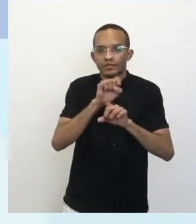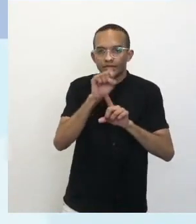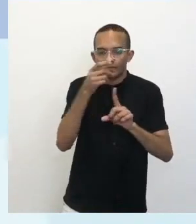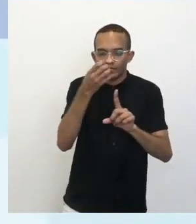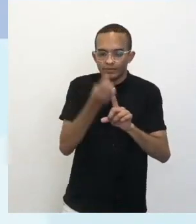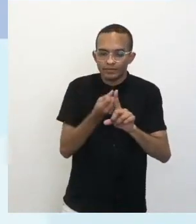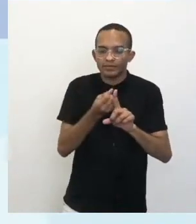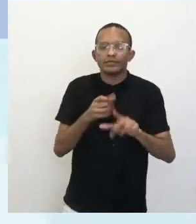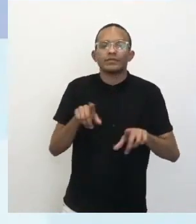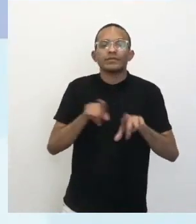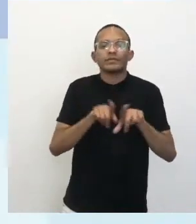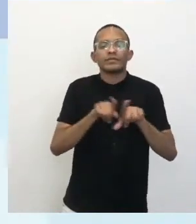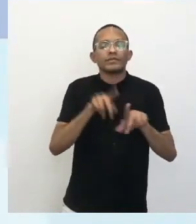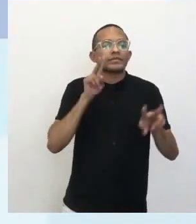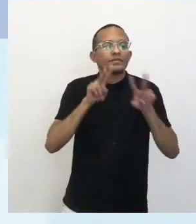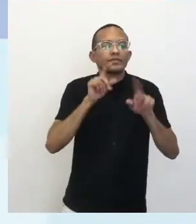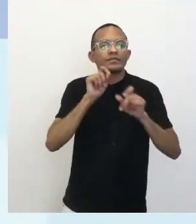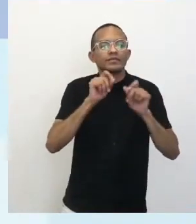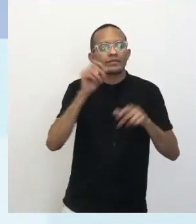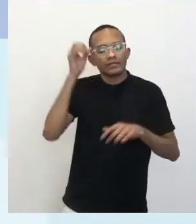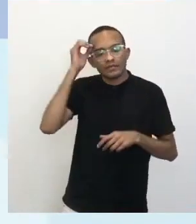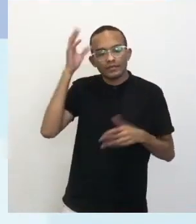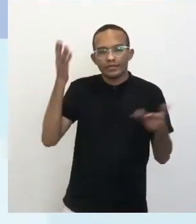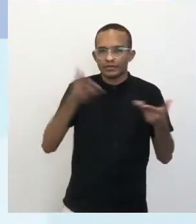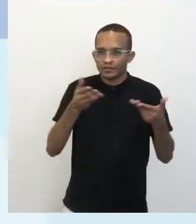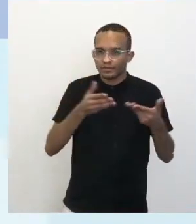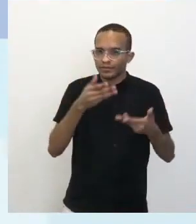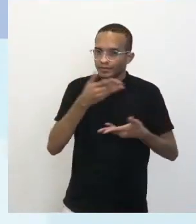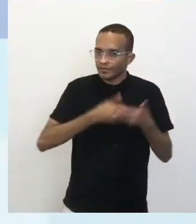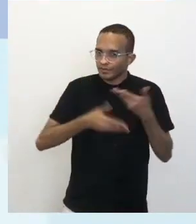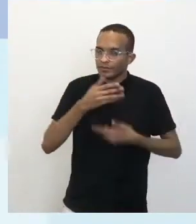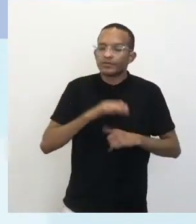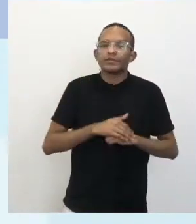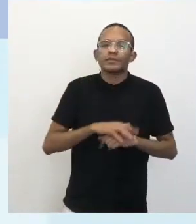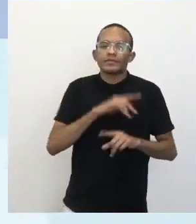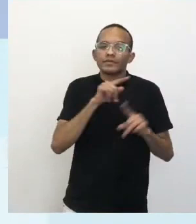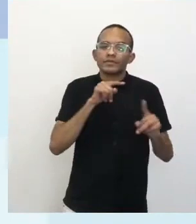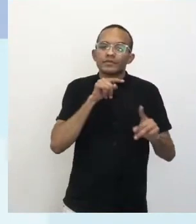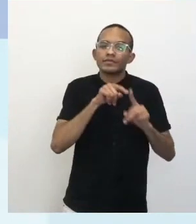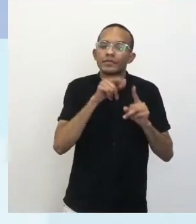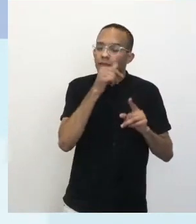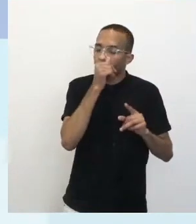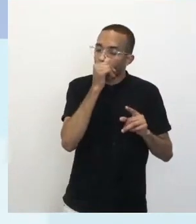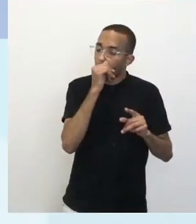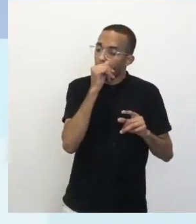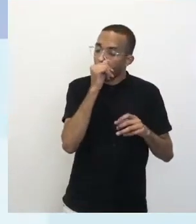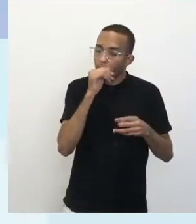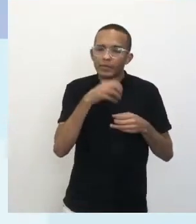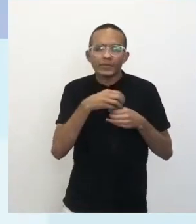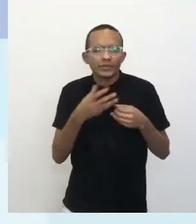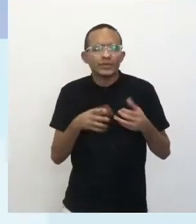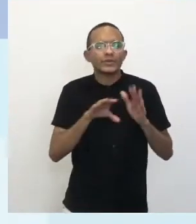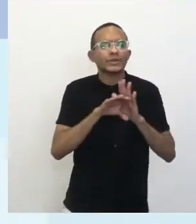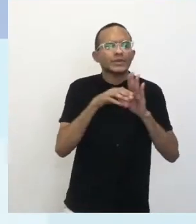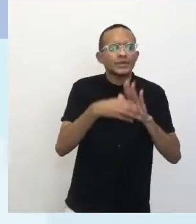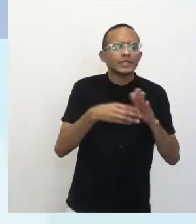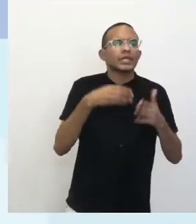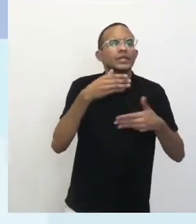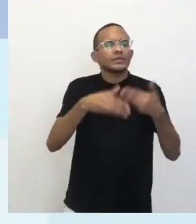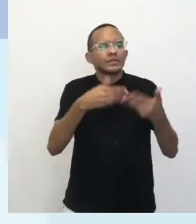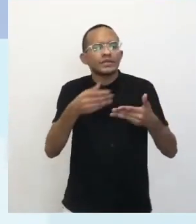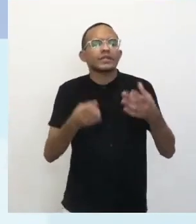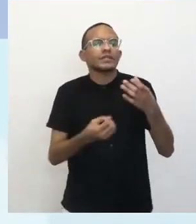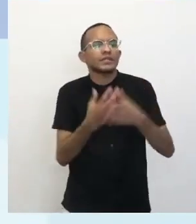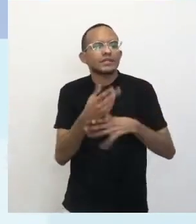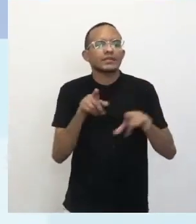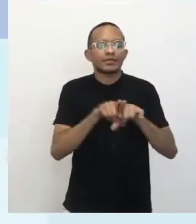Então, vamos ver quais são os objetos de conhecimento que a gente vai trabalhar? Ou seja, aqueles conteúdos, né, que a gente aprofunda um pouquinho